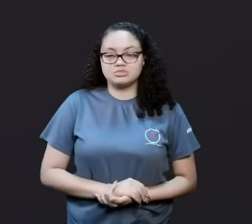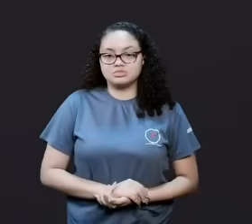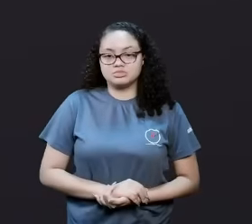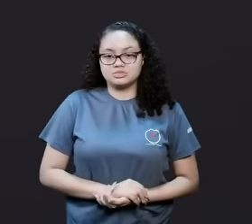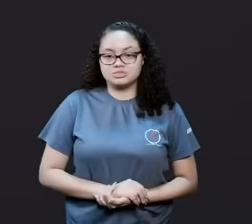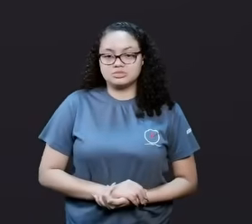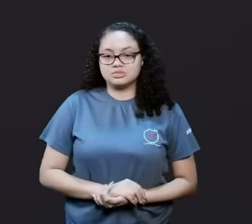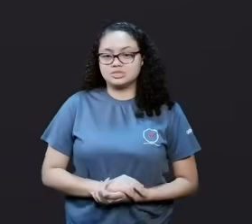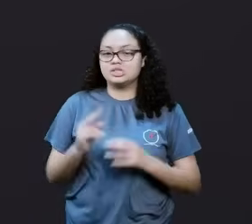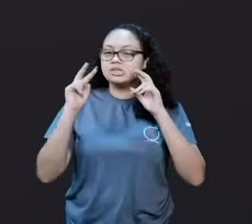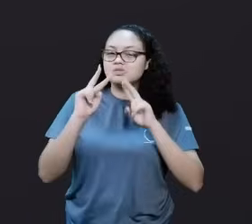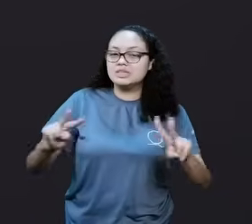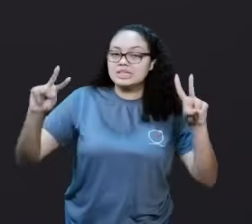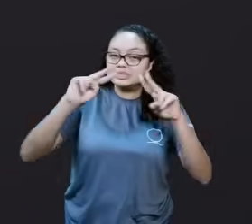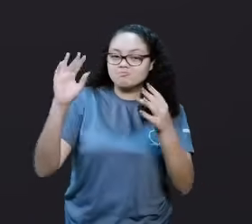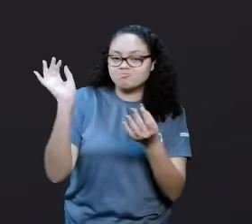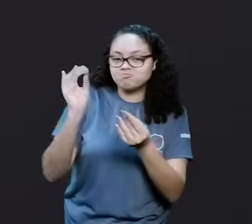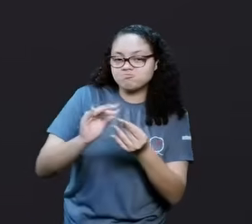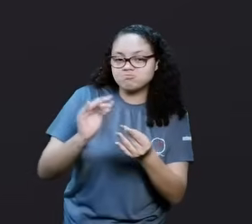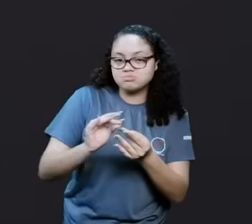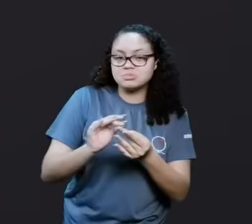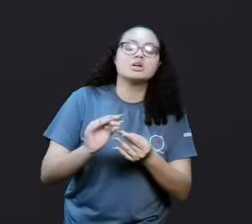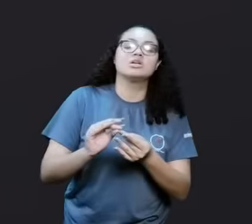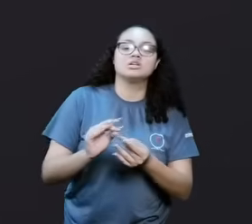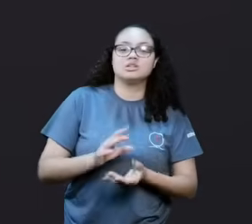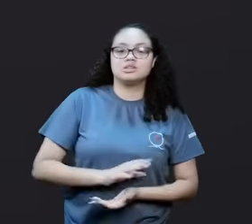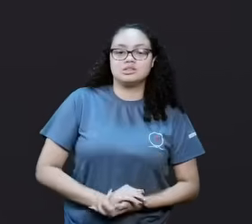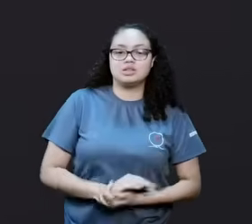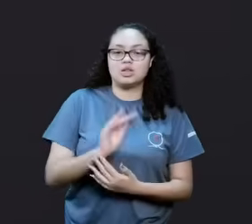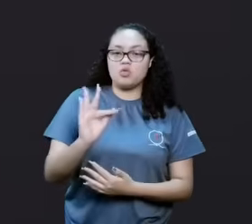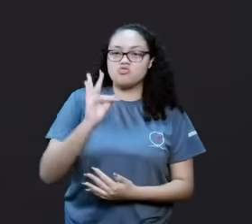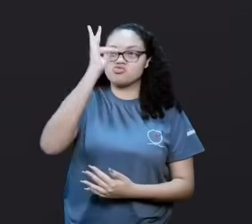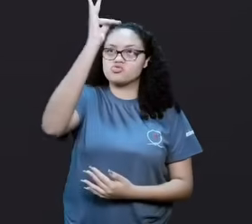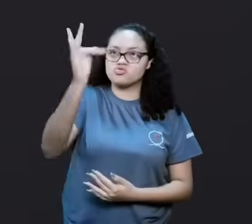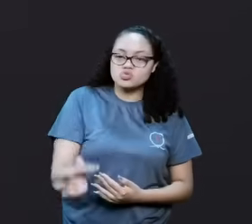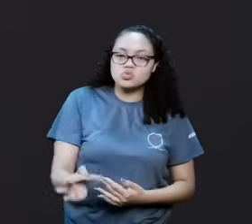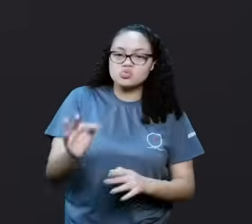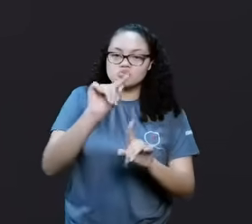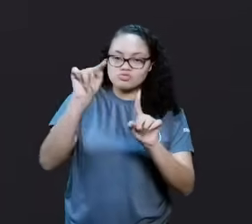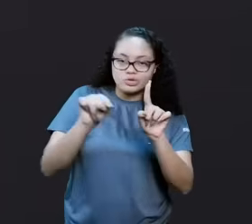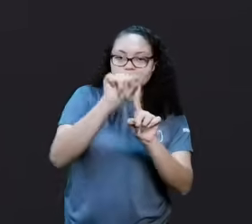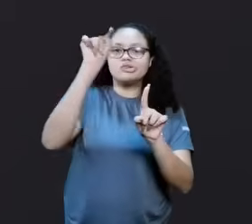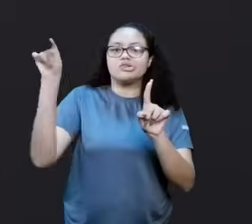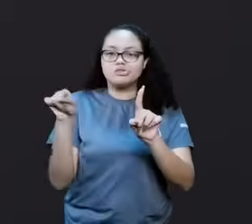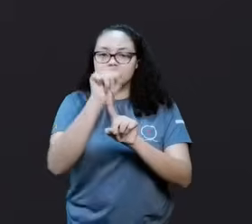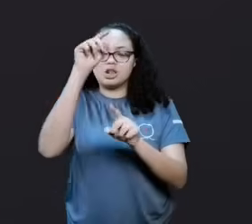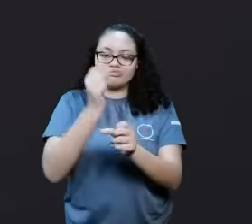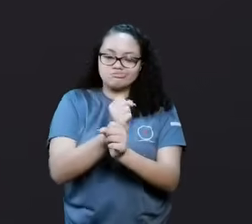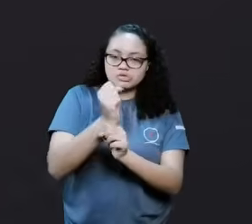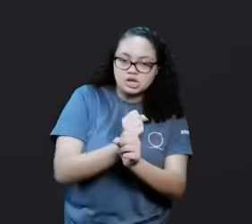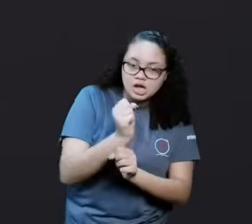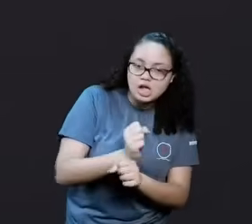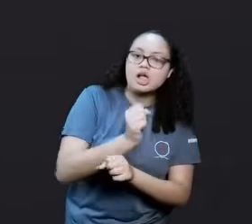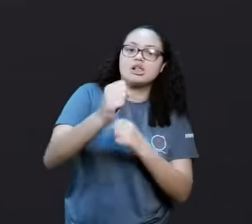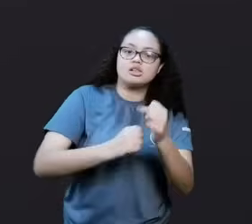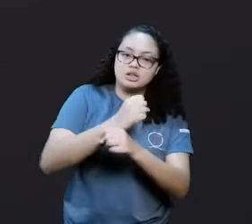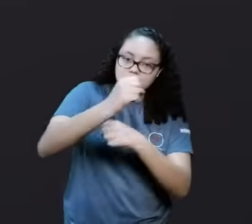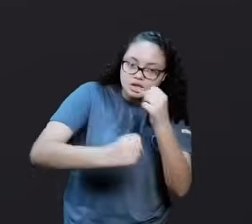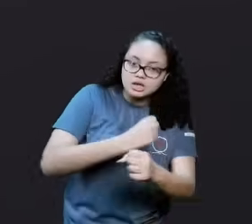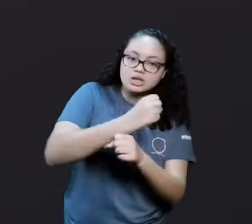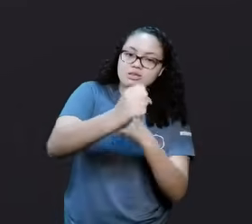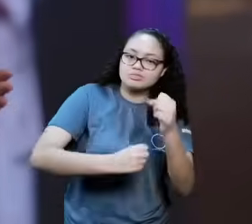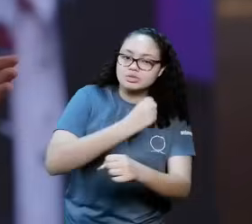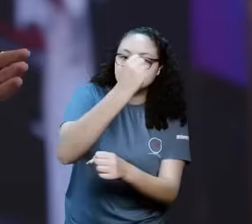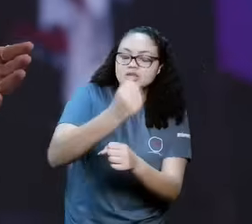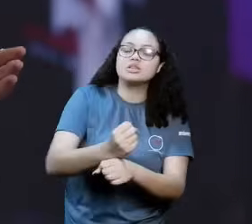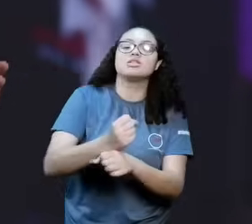numa visão altamente espiritual, o apontamento de um novo destino que encerra um ciclo de anos de destruição e de desgraça